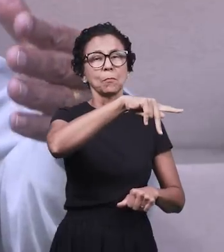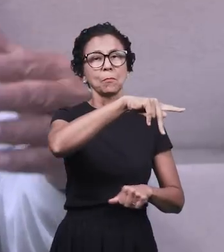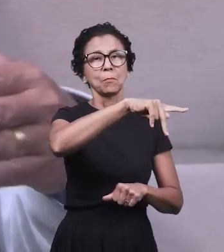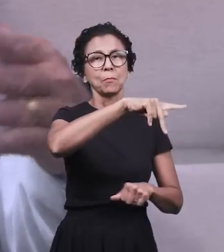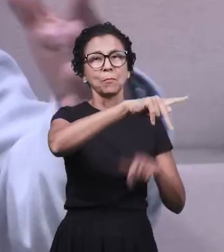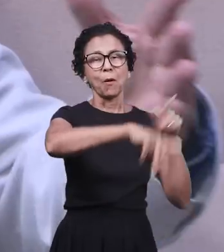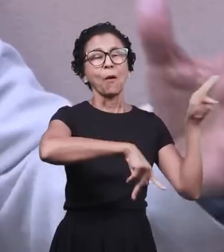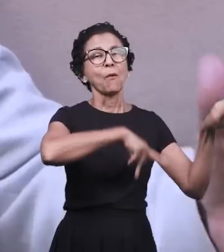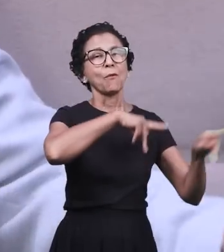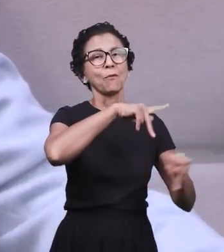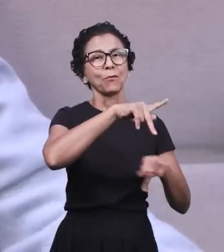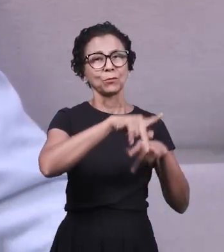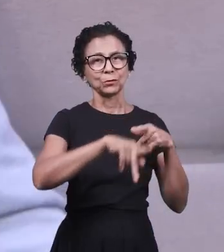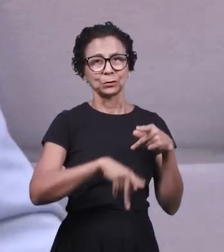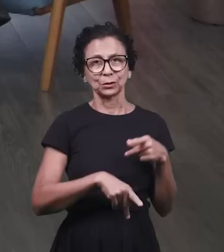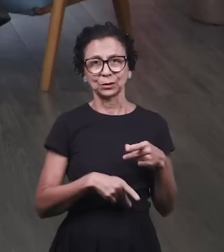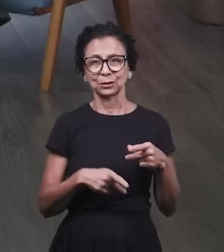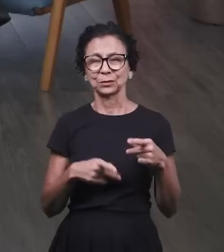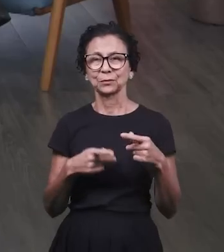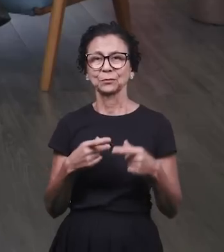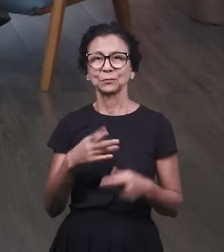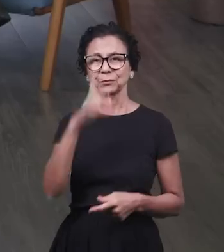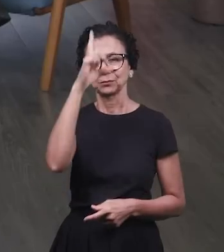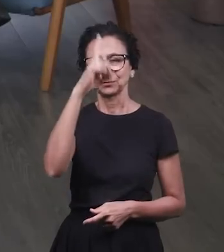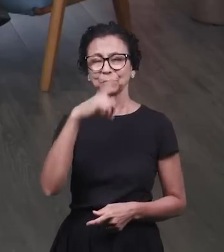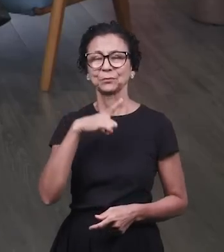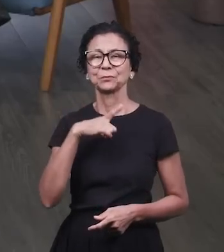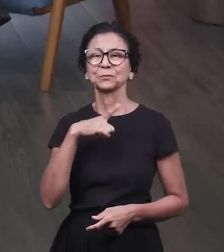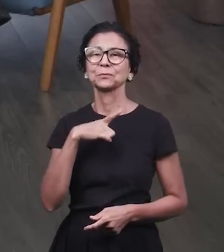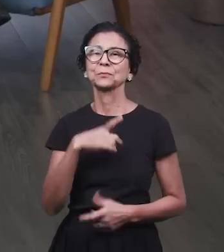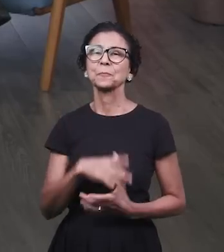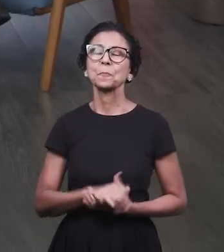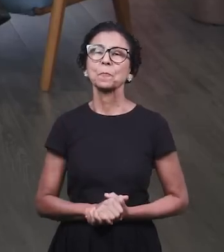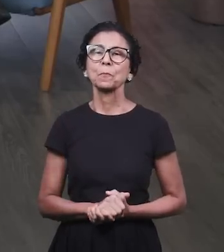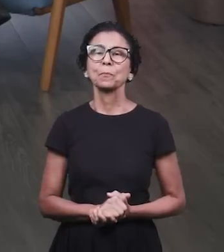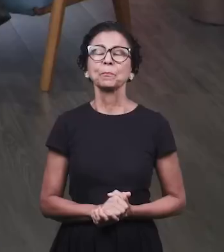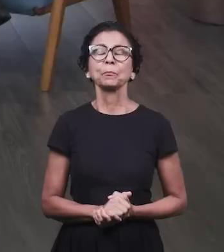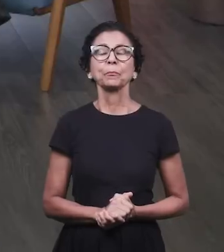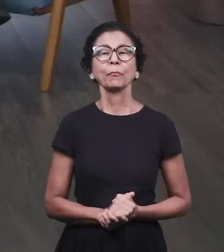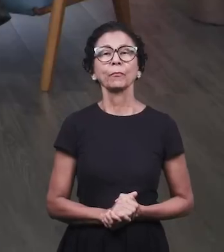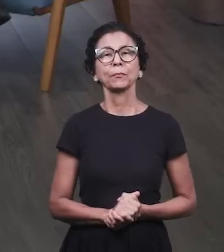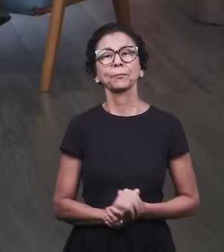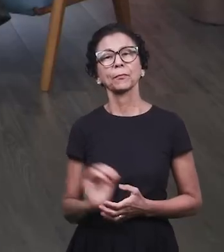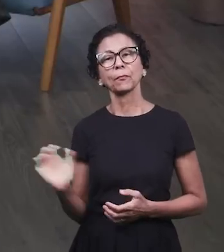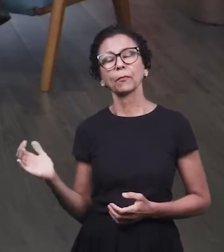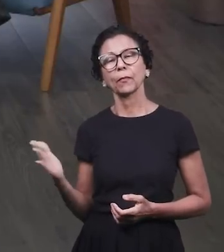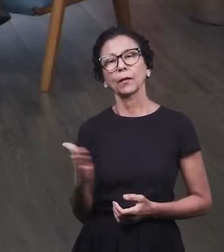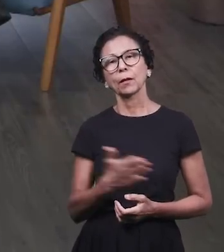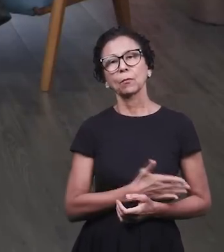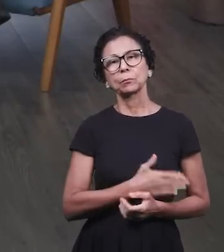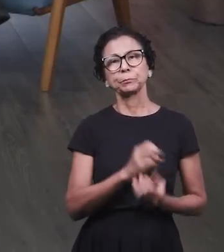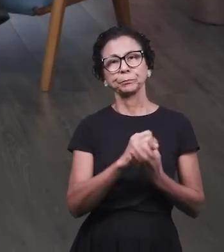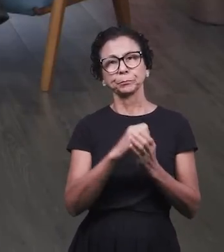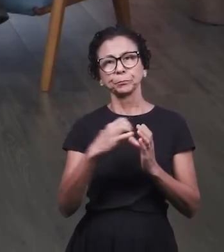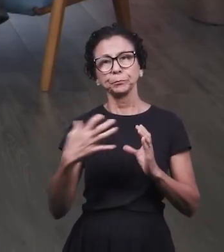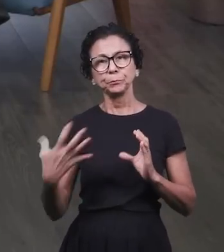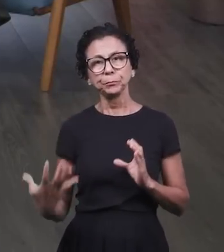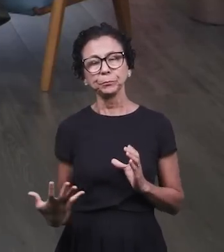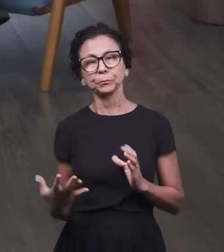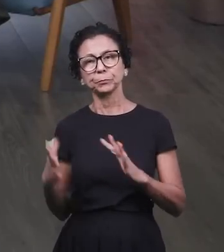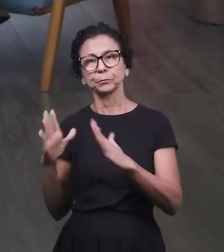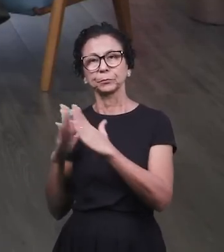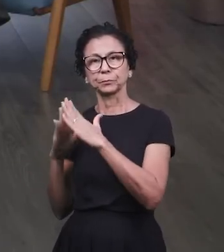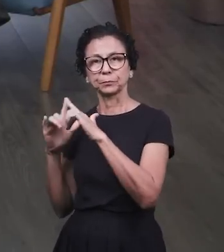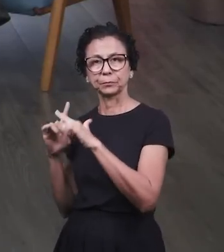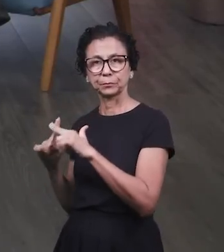expressão profética, eu sou morena. Glória a Deus. Amém. Amém. Muito bem. Agora nós vamos ver uma outra característica da